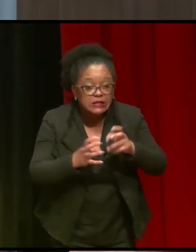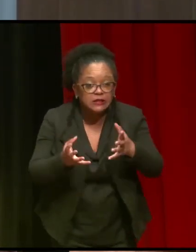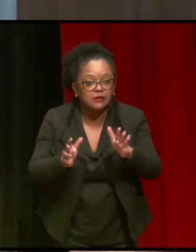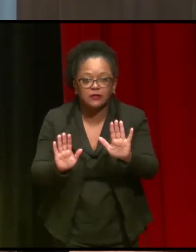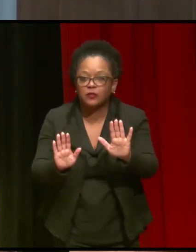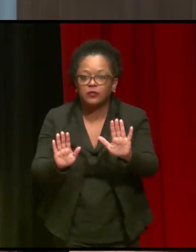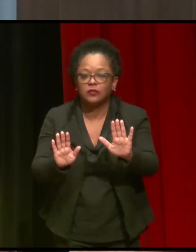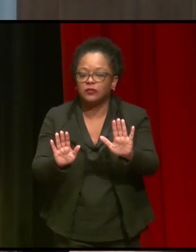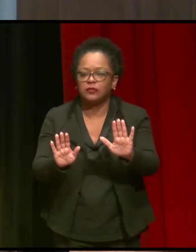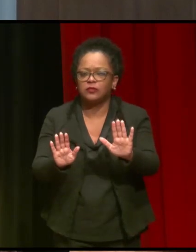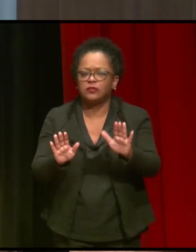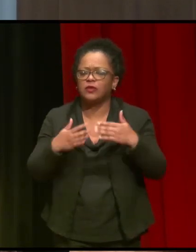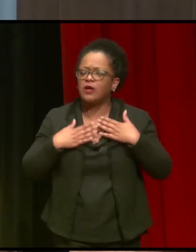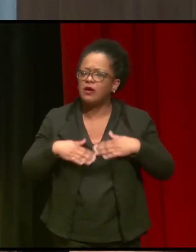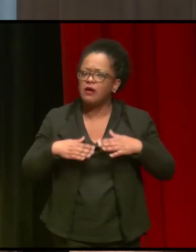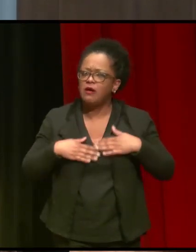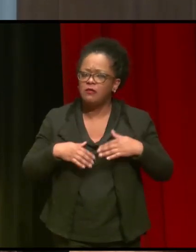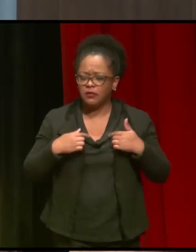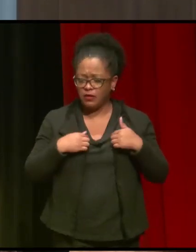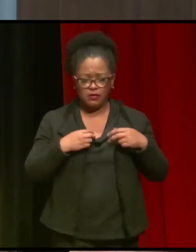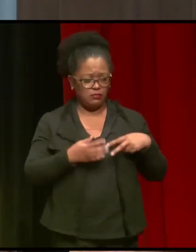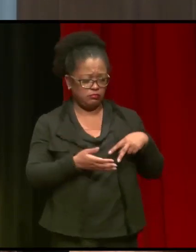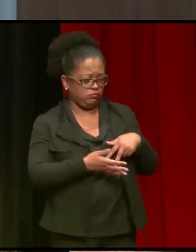né? Não, eu quero ficar de pé.